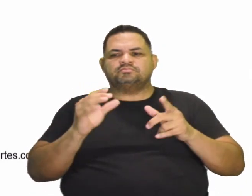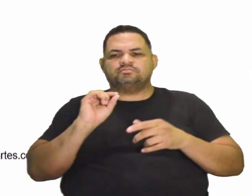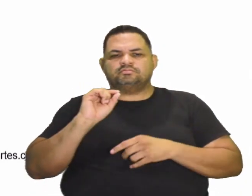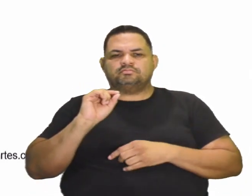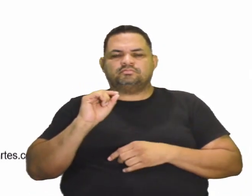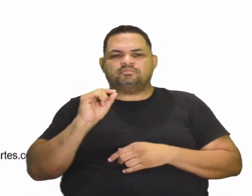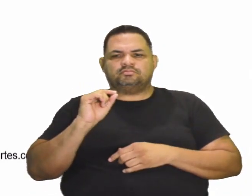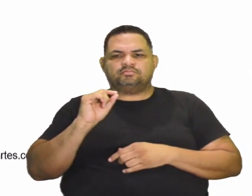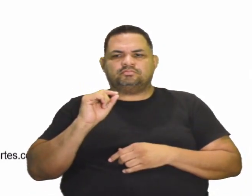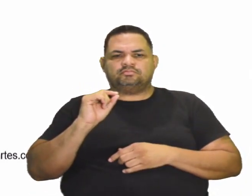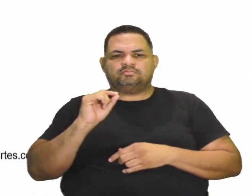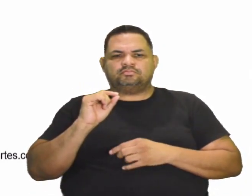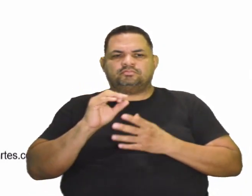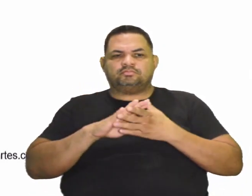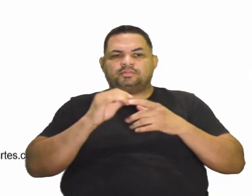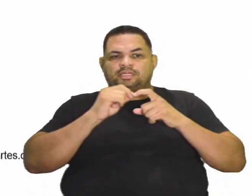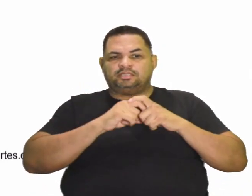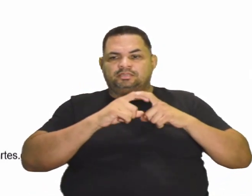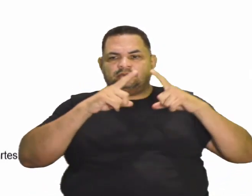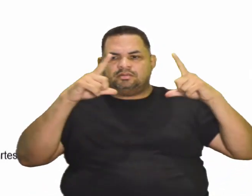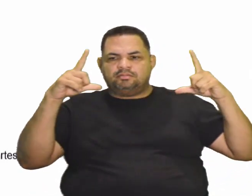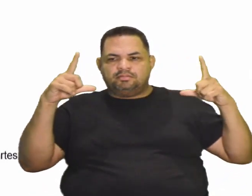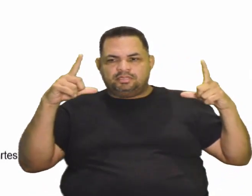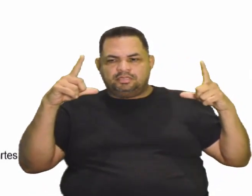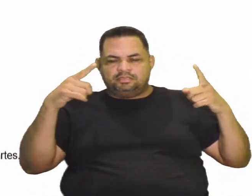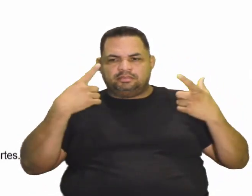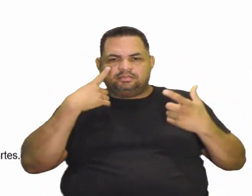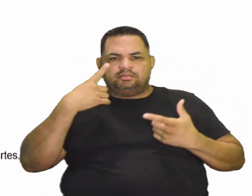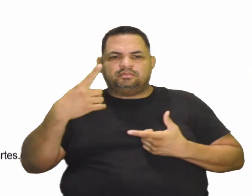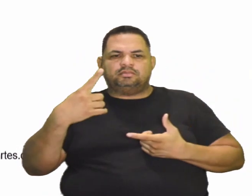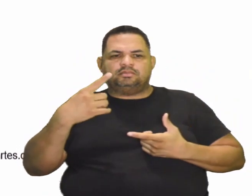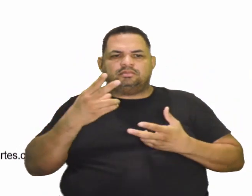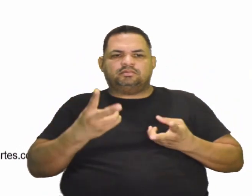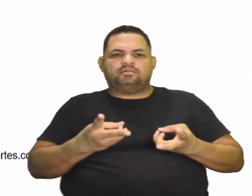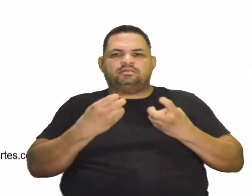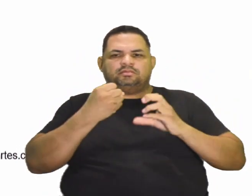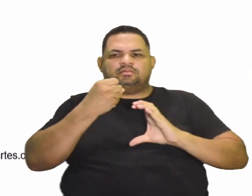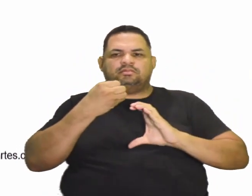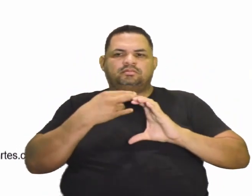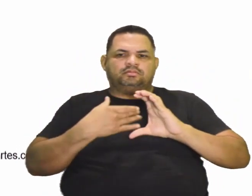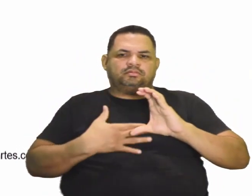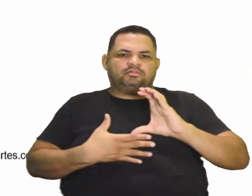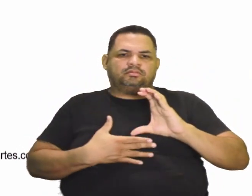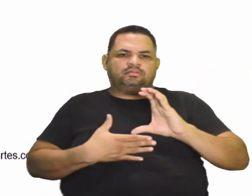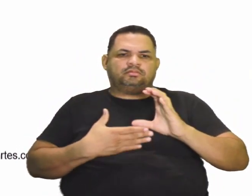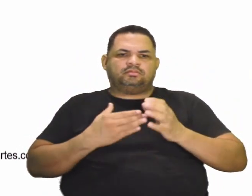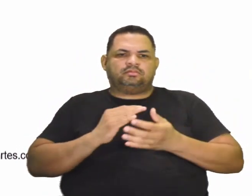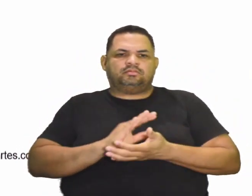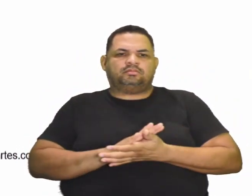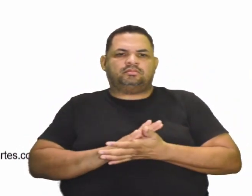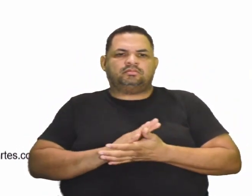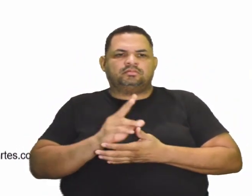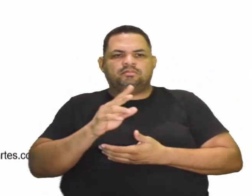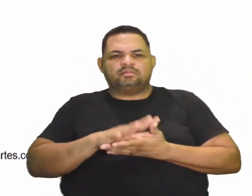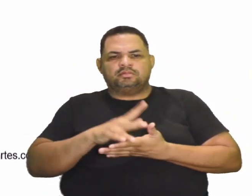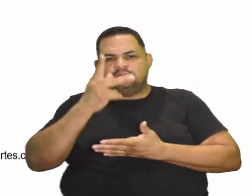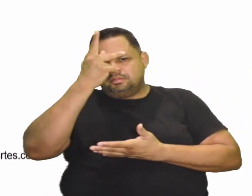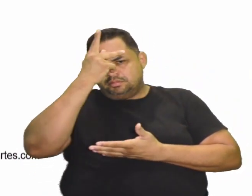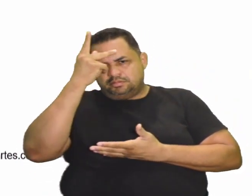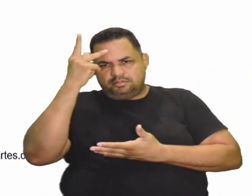está mais ampliada, então vocês podem perceber aí, né, as características, então, né, das pessoas aqui